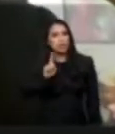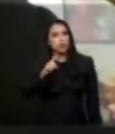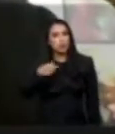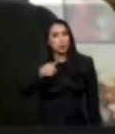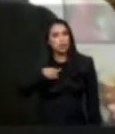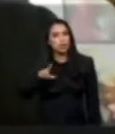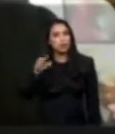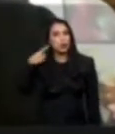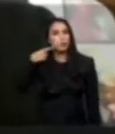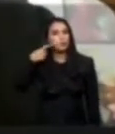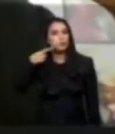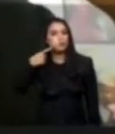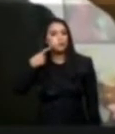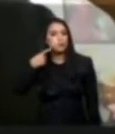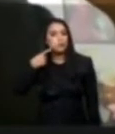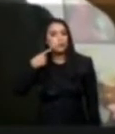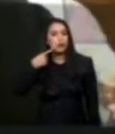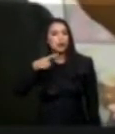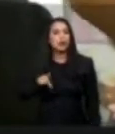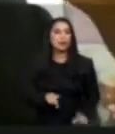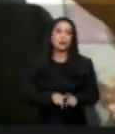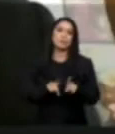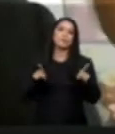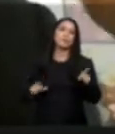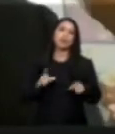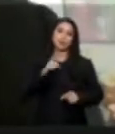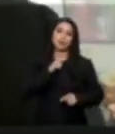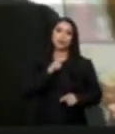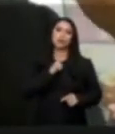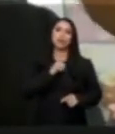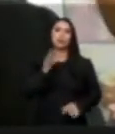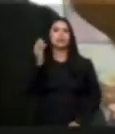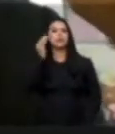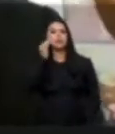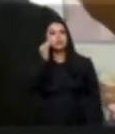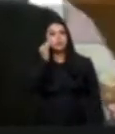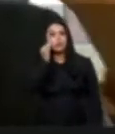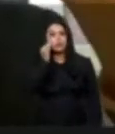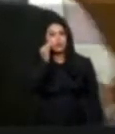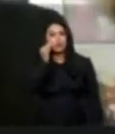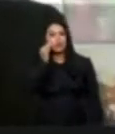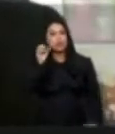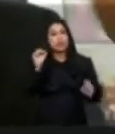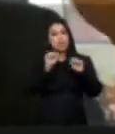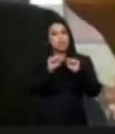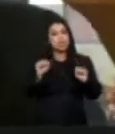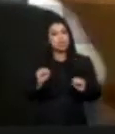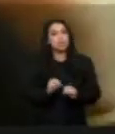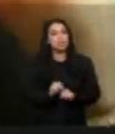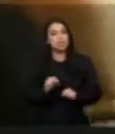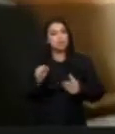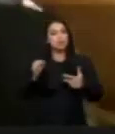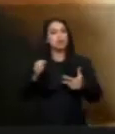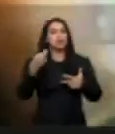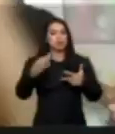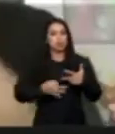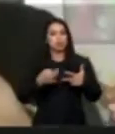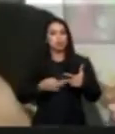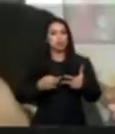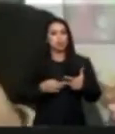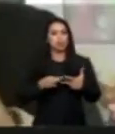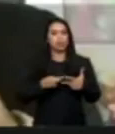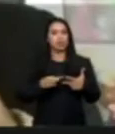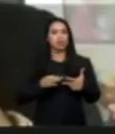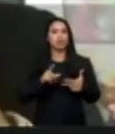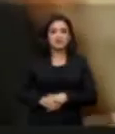advogado, mas por ter convivido em algum nível com o sistema de justiça no seio familiar ao